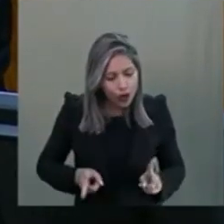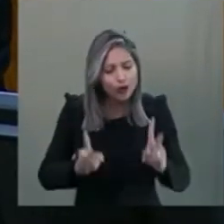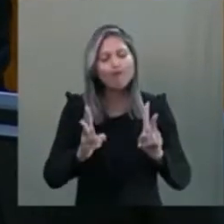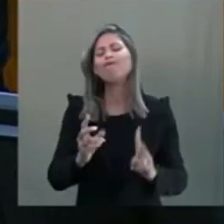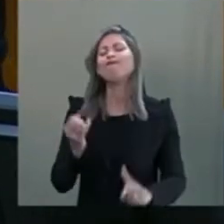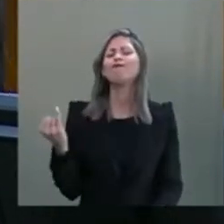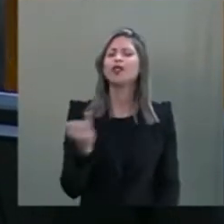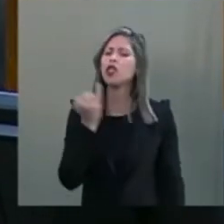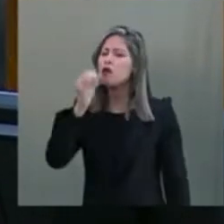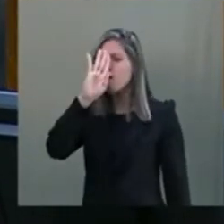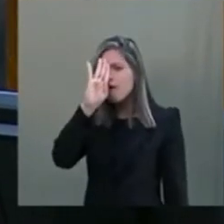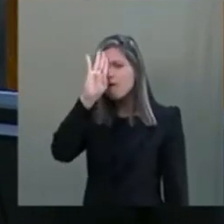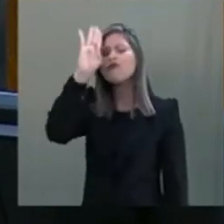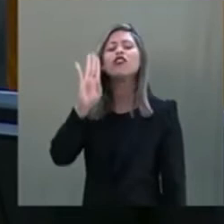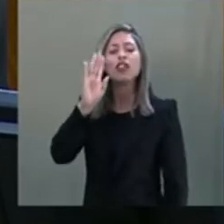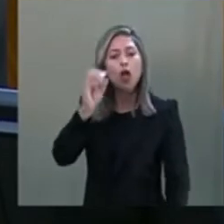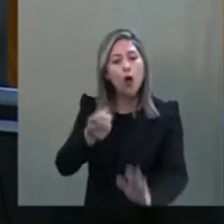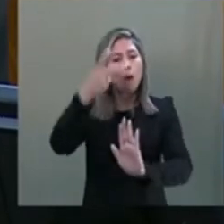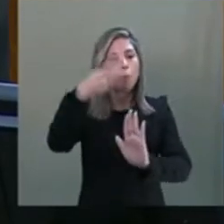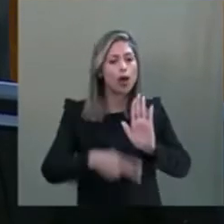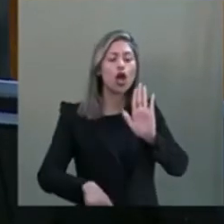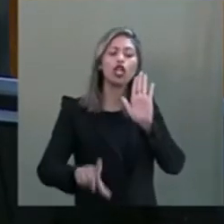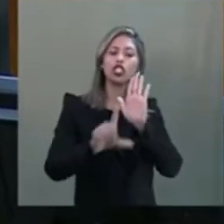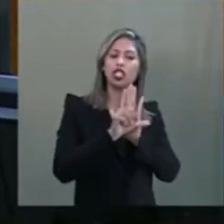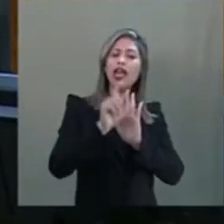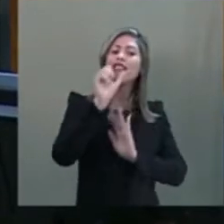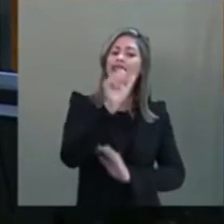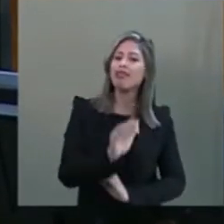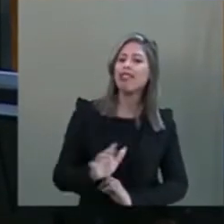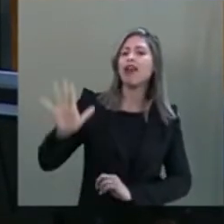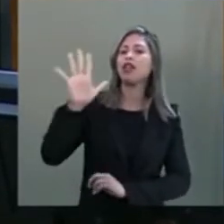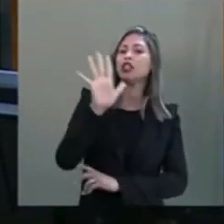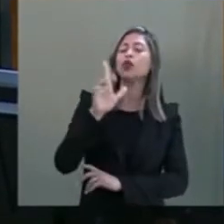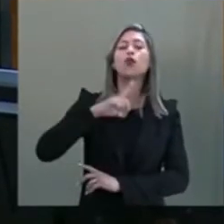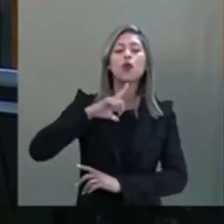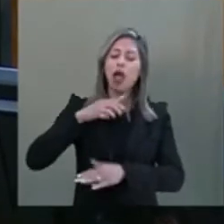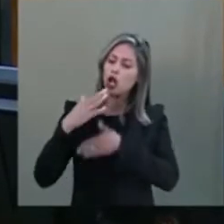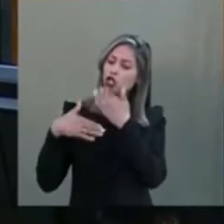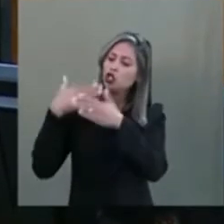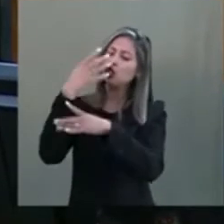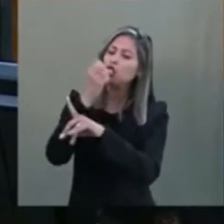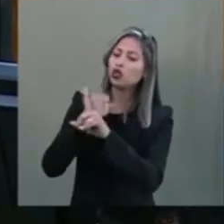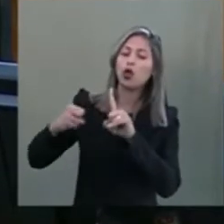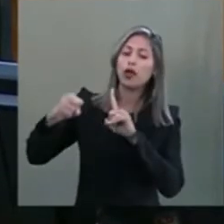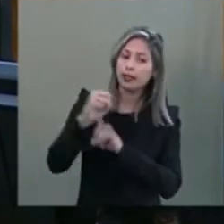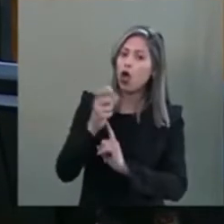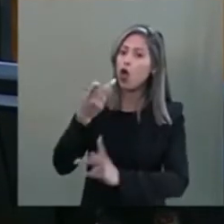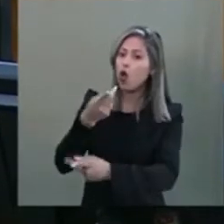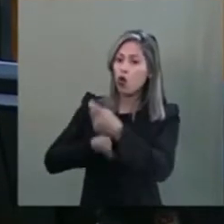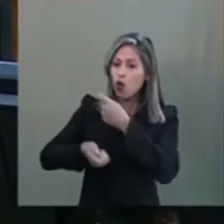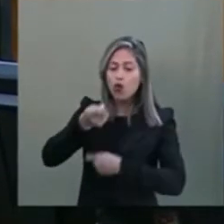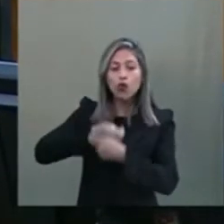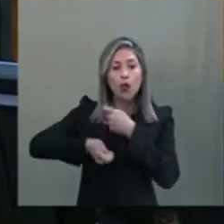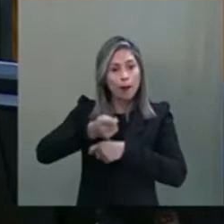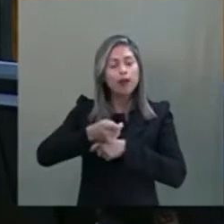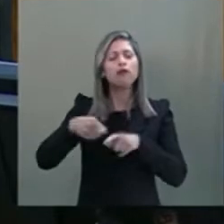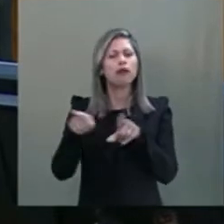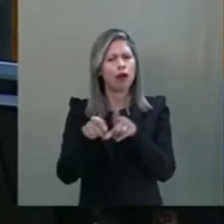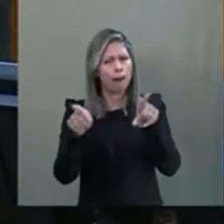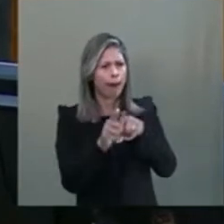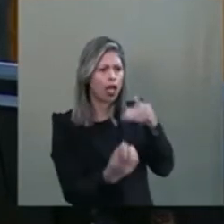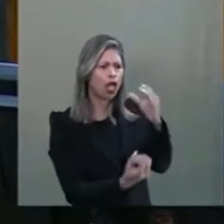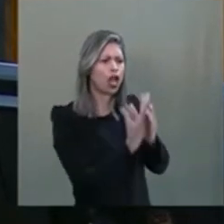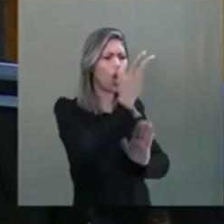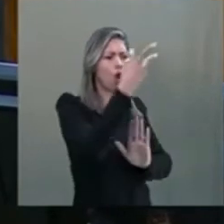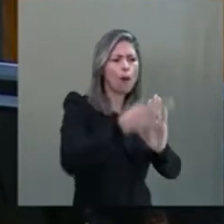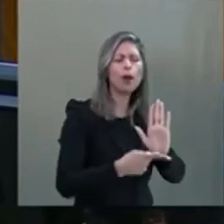tenhamos um projeto nacional que possibilite um efetivo desenvolvimento social e econômico. Um projeto que conduza a